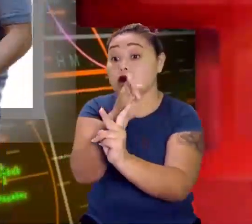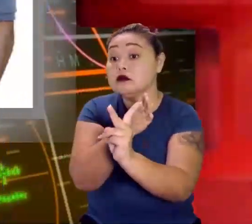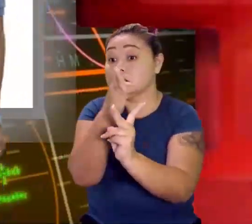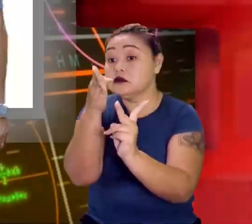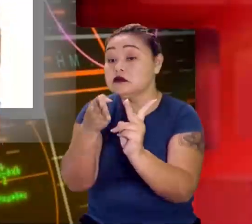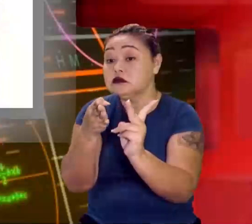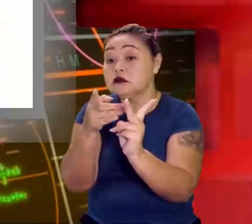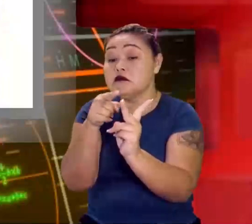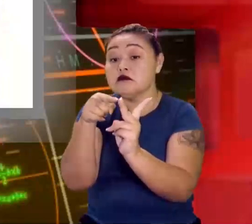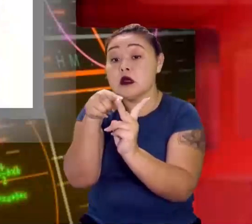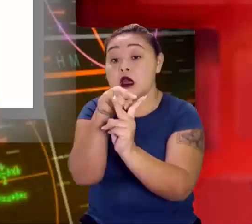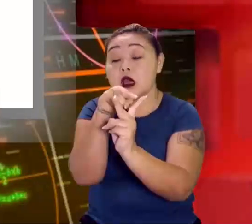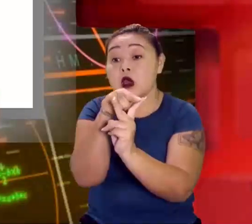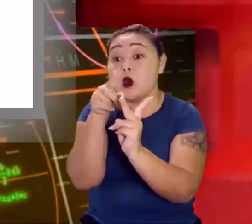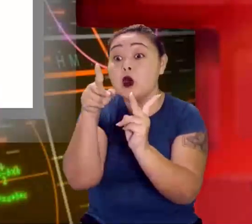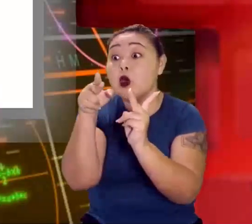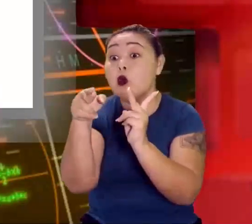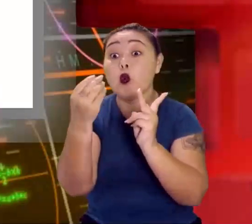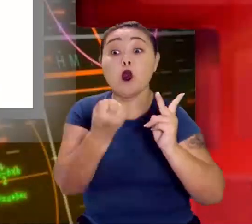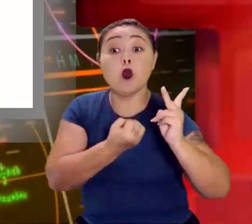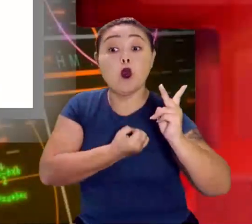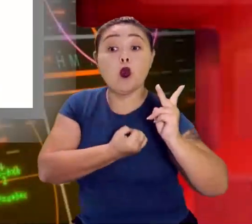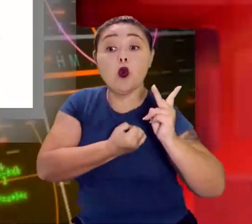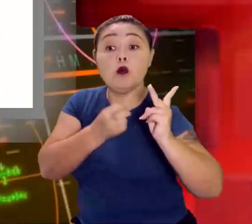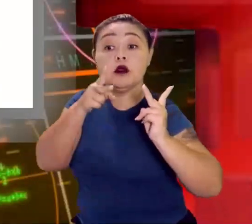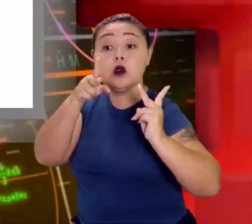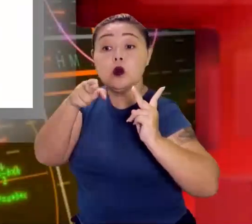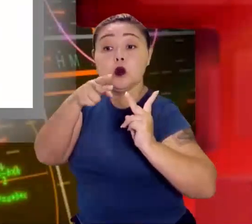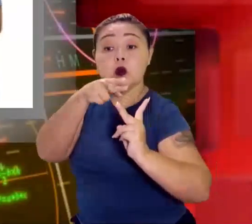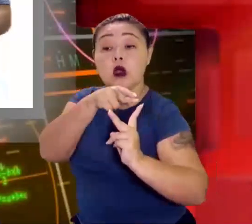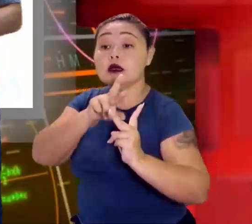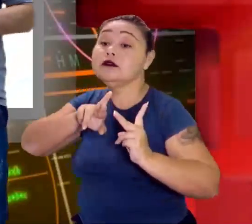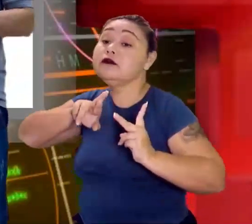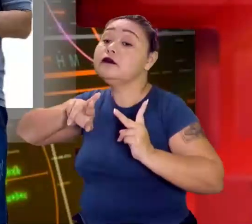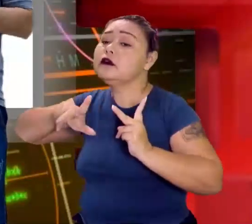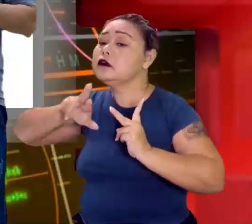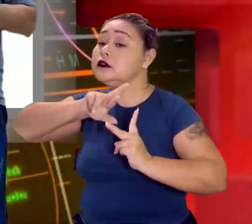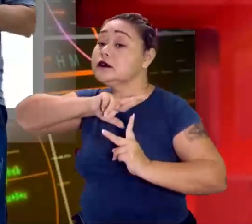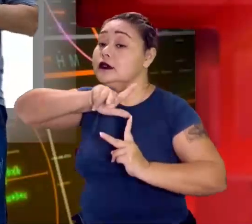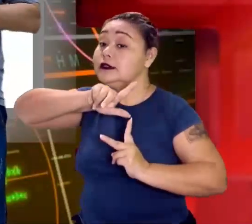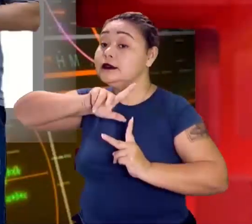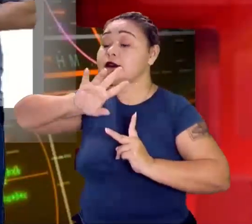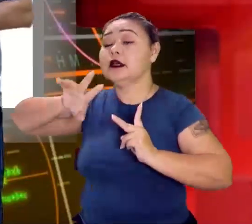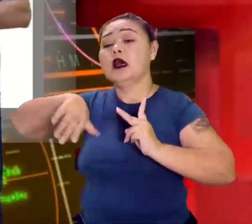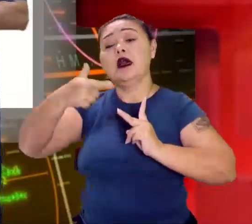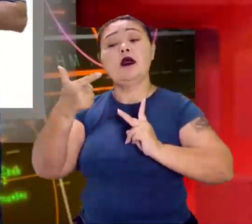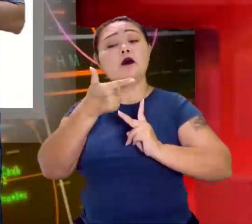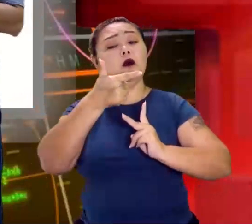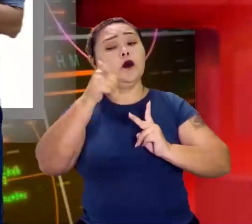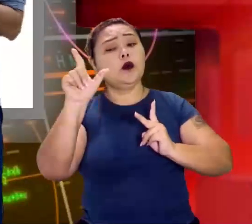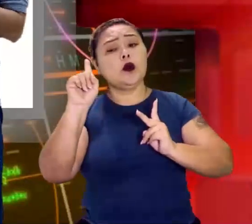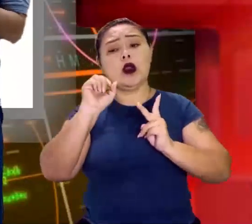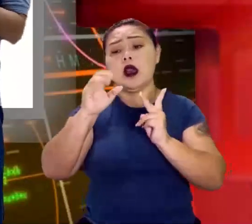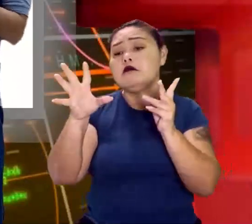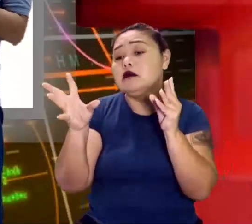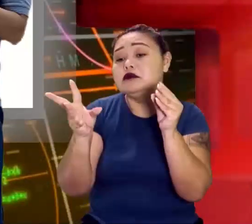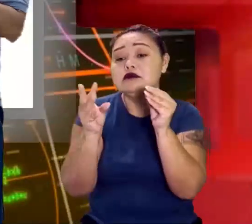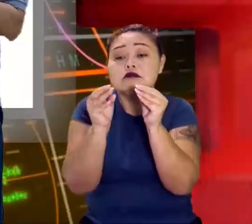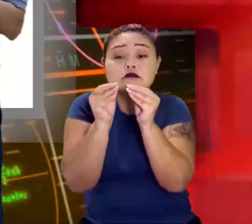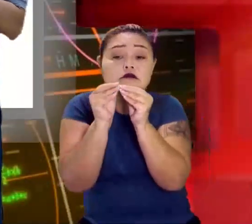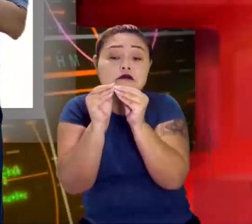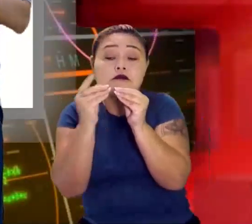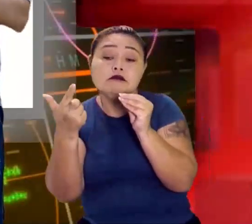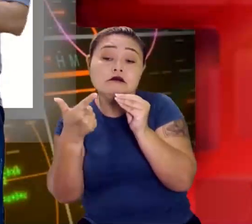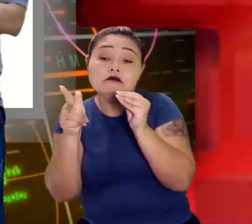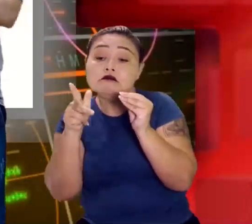quando esses números forem iguais. Sim, é. Se for diferente, professor, aí tem várias ideias. Eu posso agrupar, né,